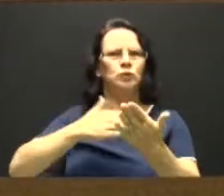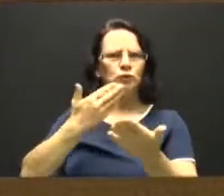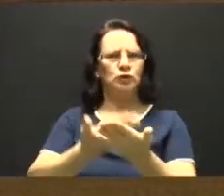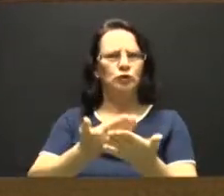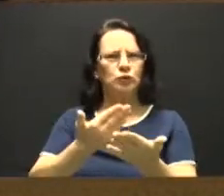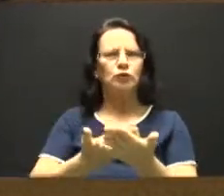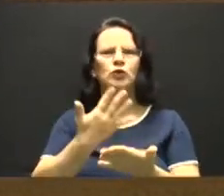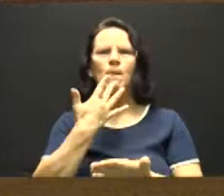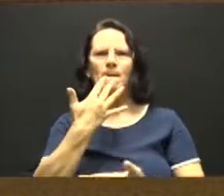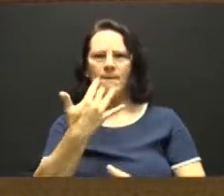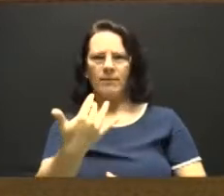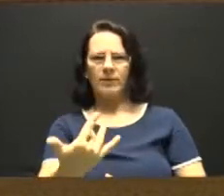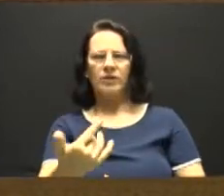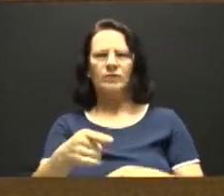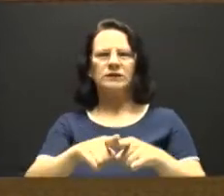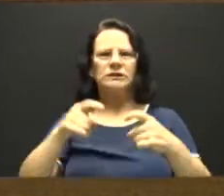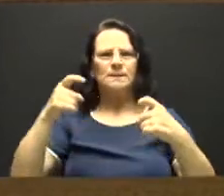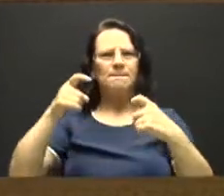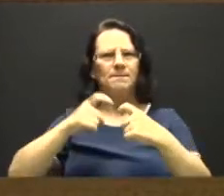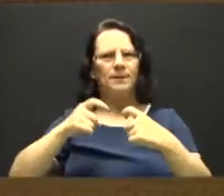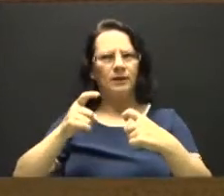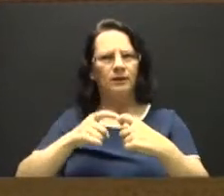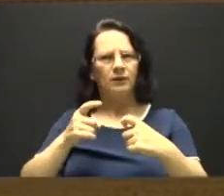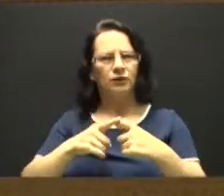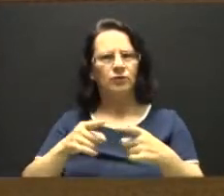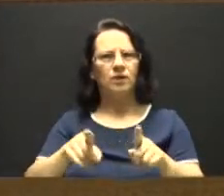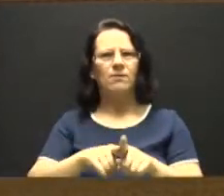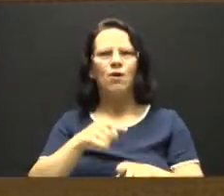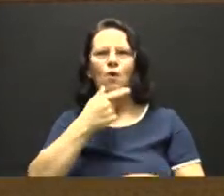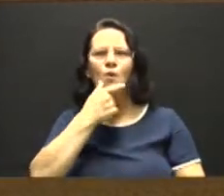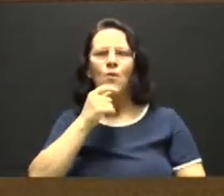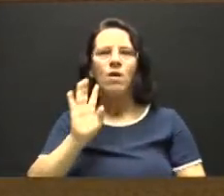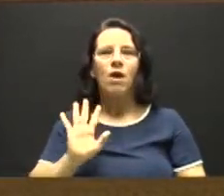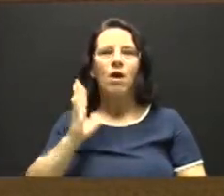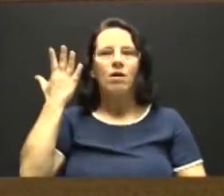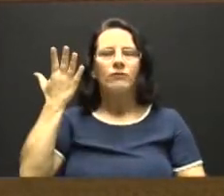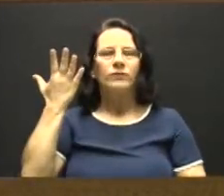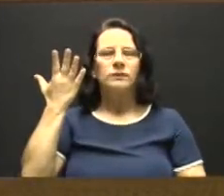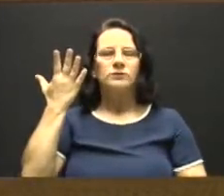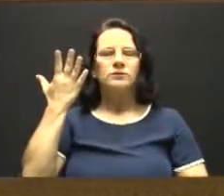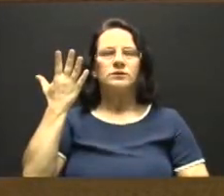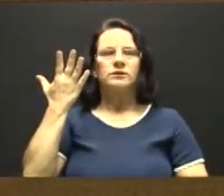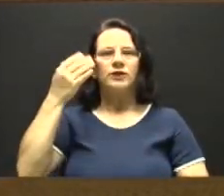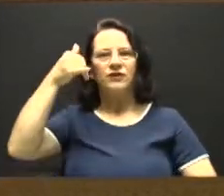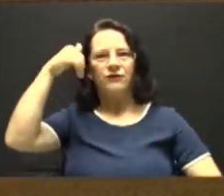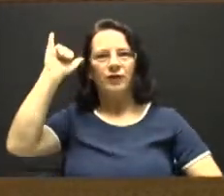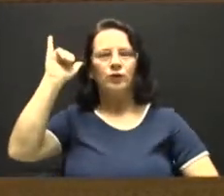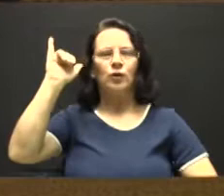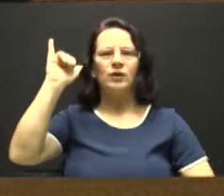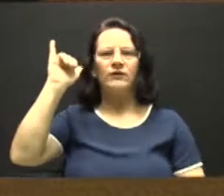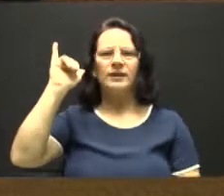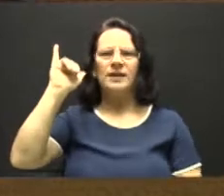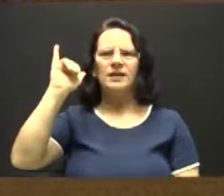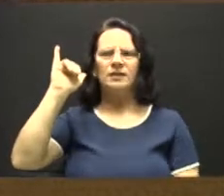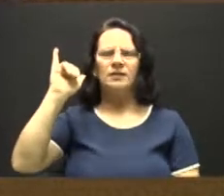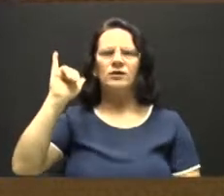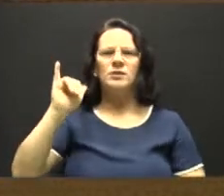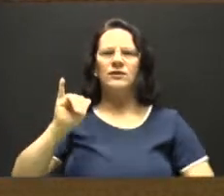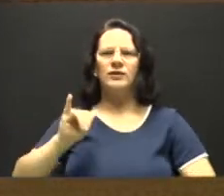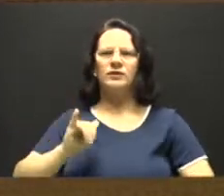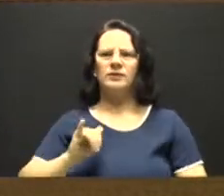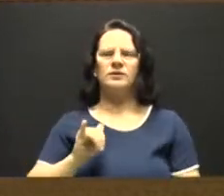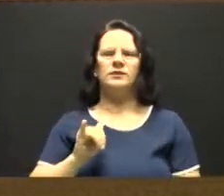matemáticos médicos o homem inventou a vacina nem do a vacina